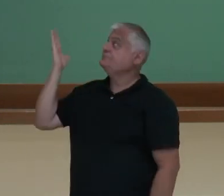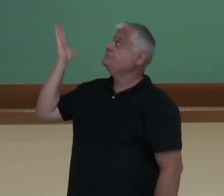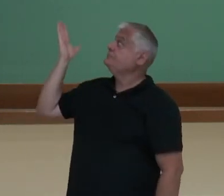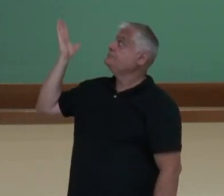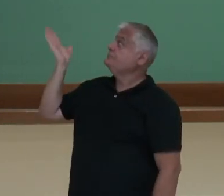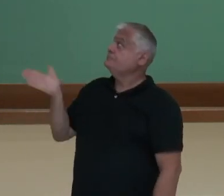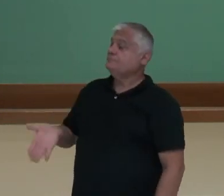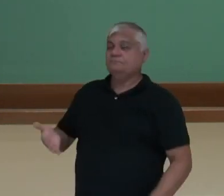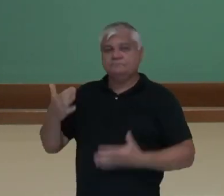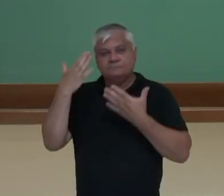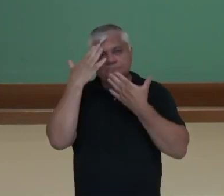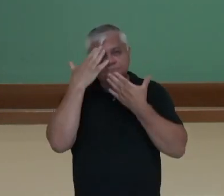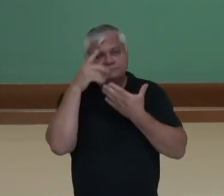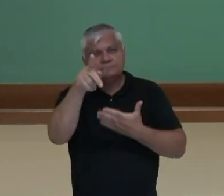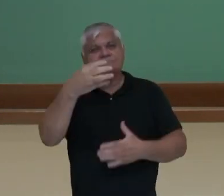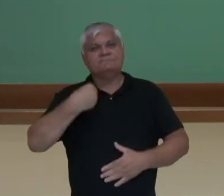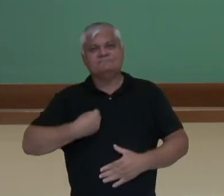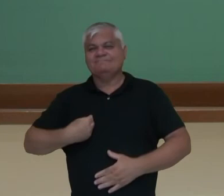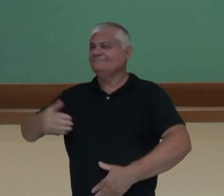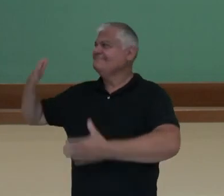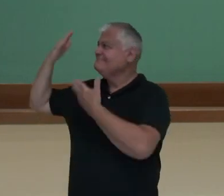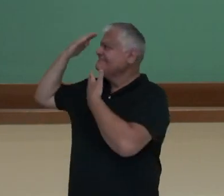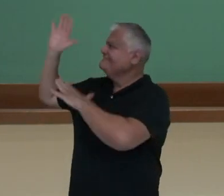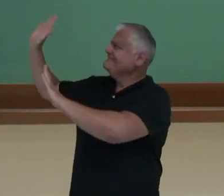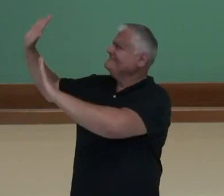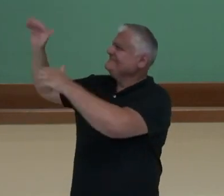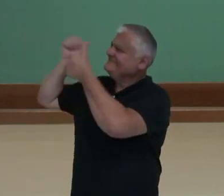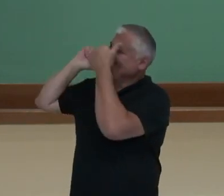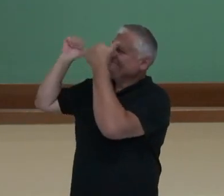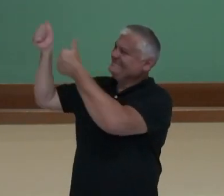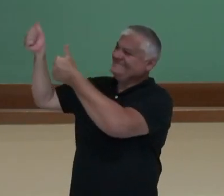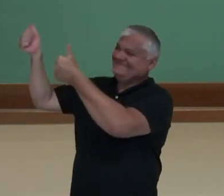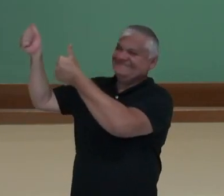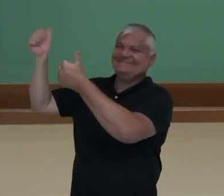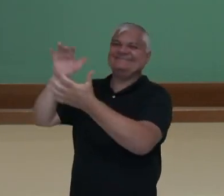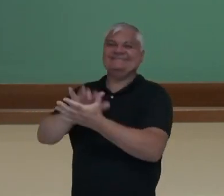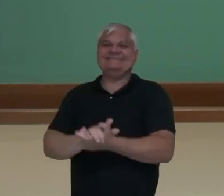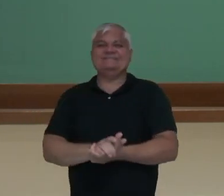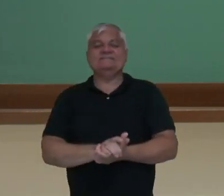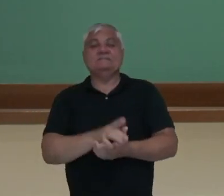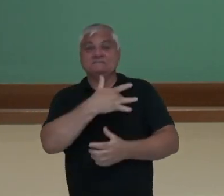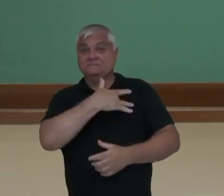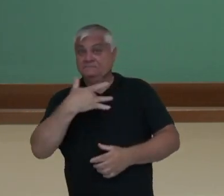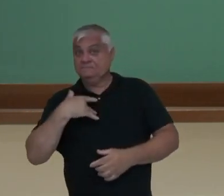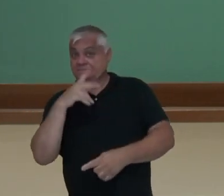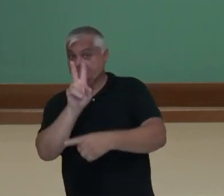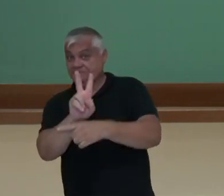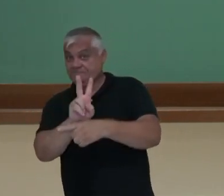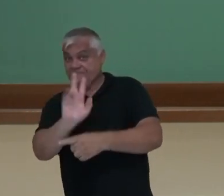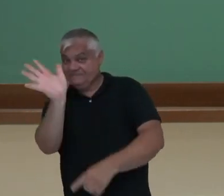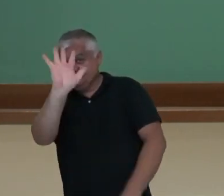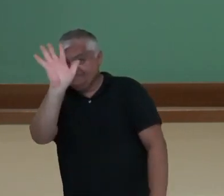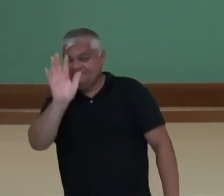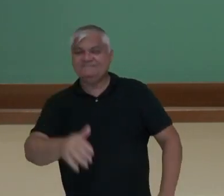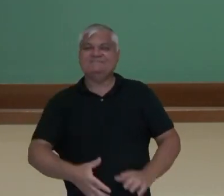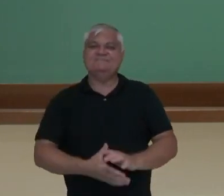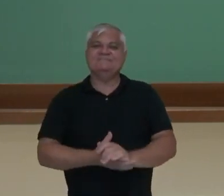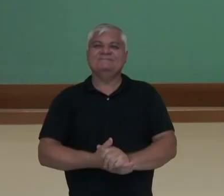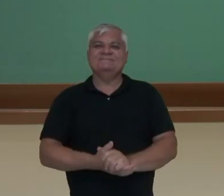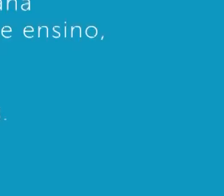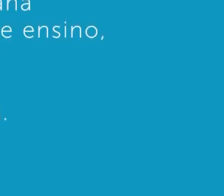eu agradeço a tua presença, Ronaldo. Muito obrigado, nosso intérprete. Fiquem bem, se cuidem e até a próxima.